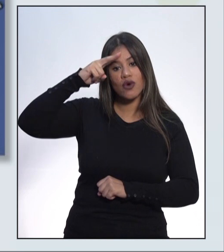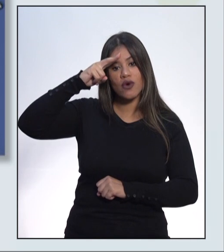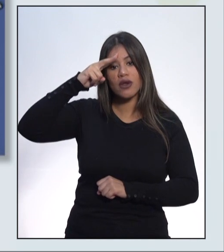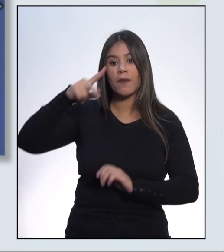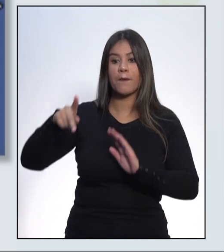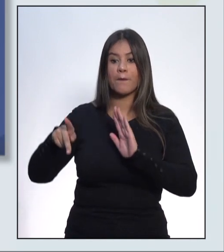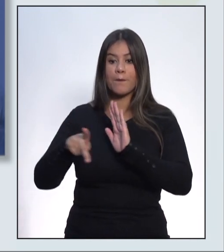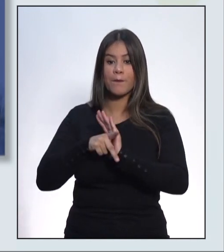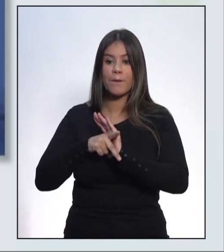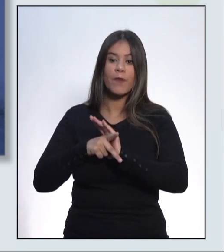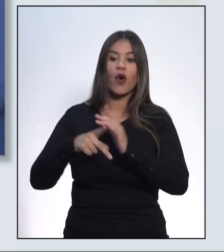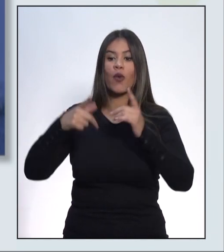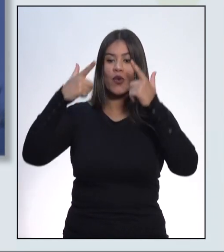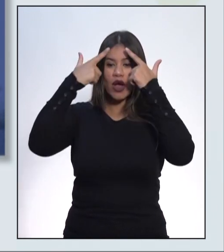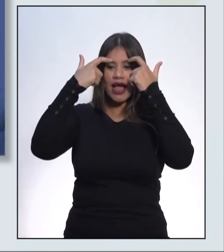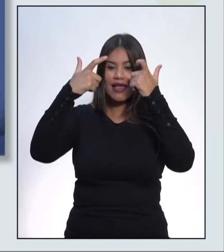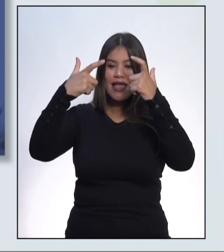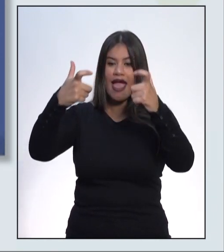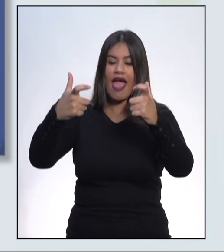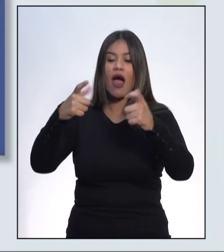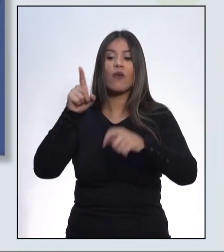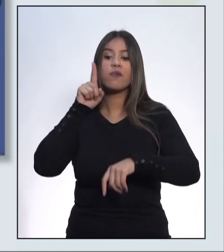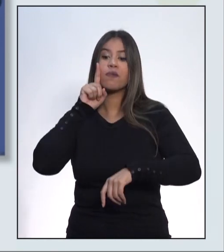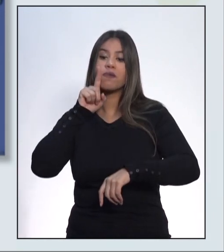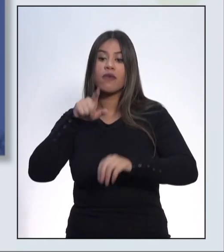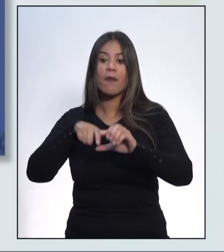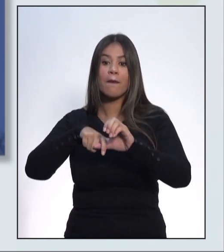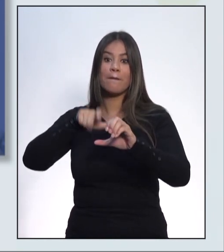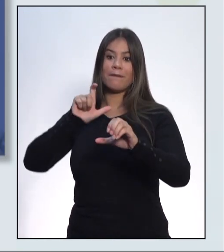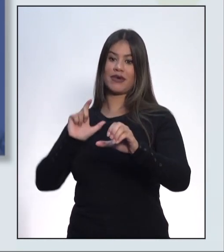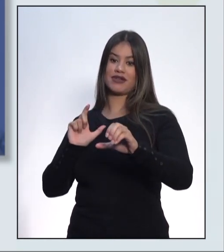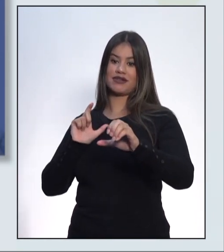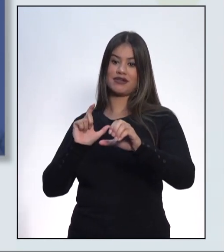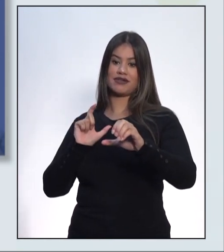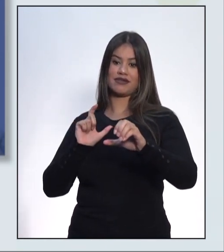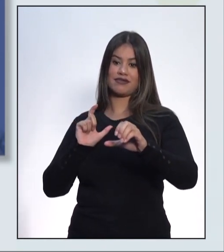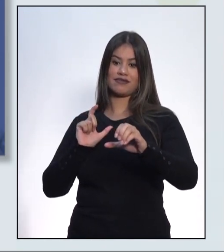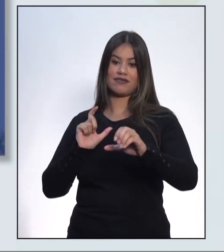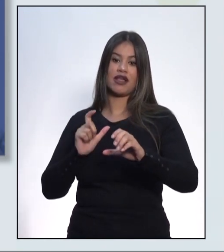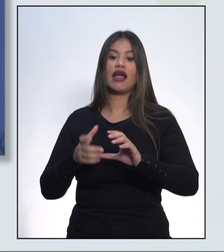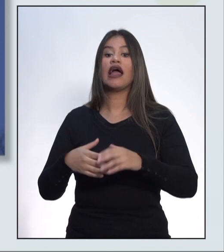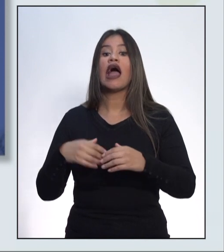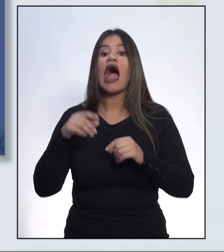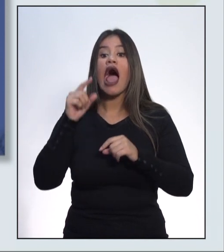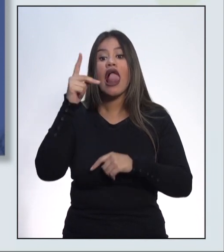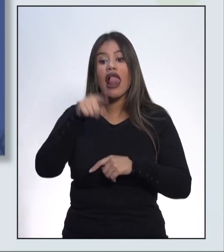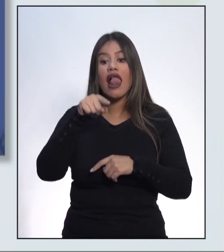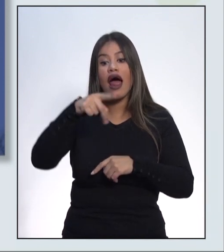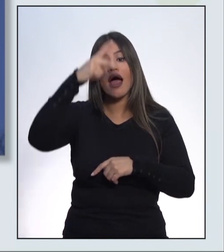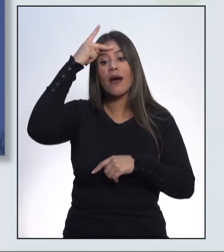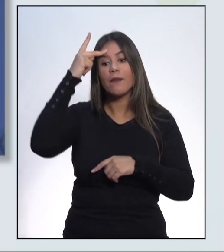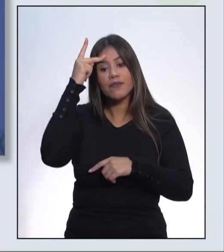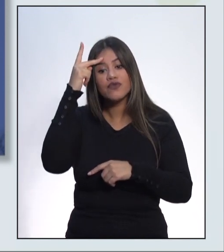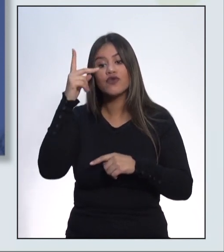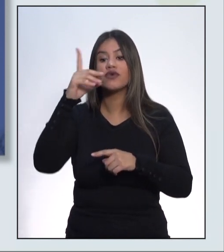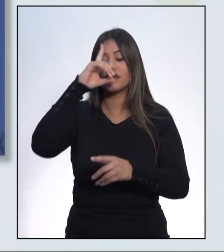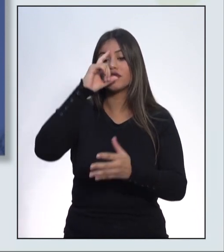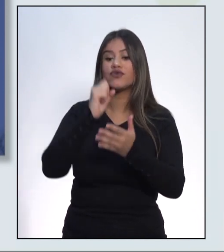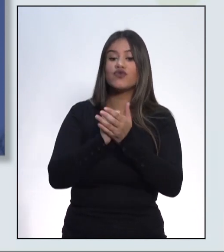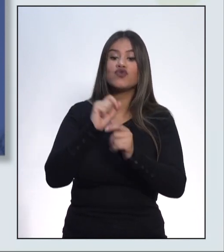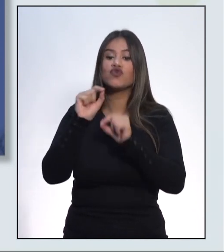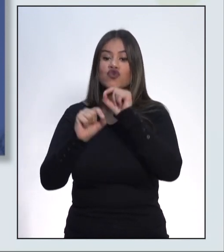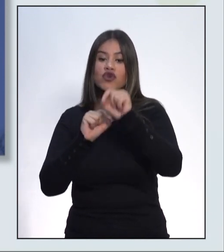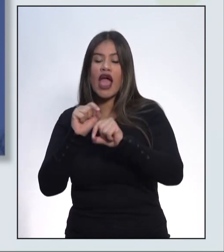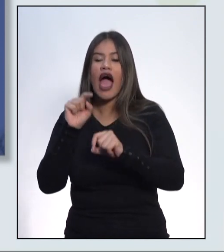da Guerra da Independência dos Estados Unidos, em que a pessoa optou por colocar os pontos principais